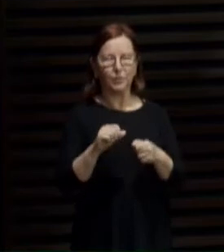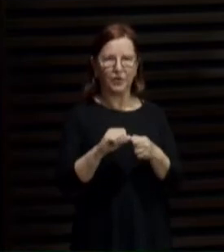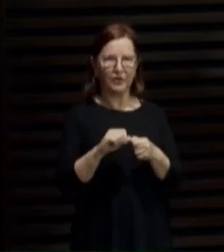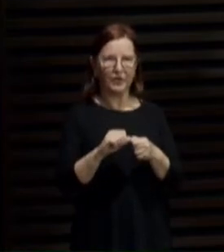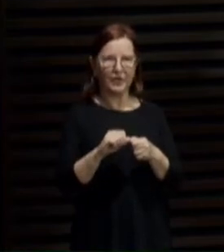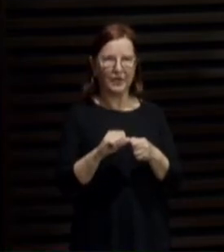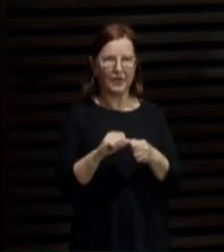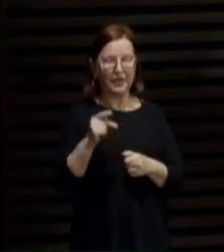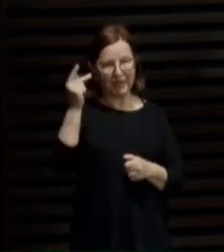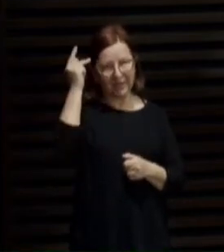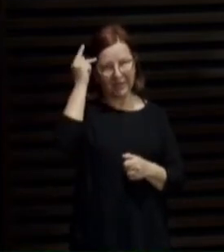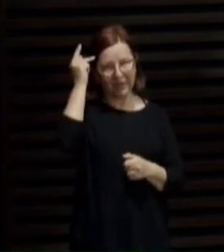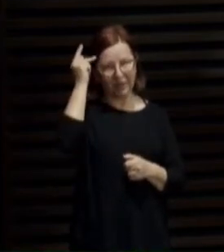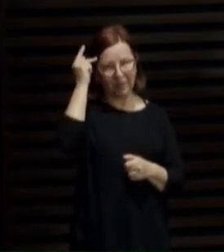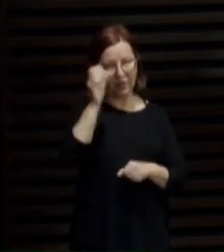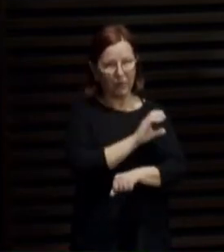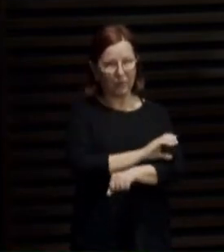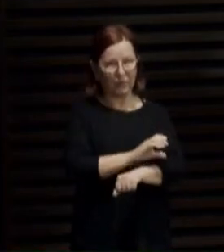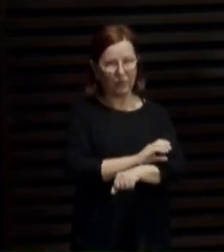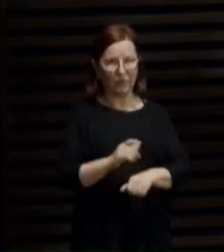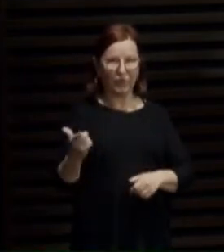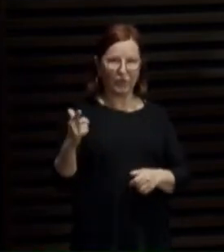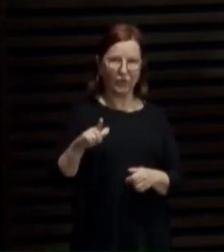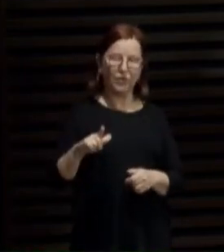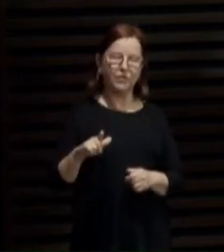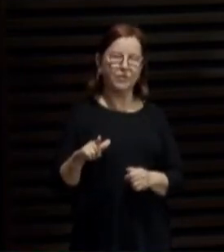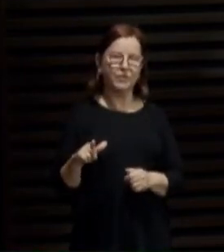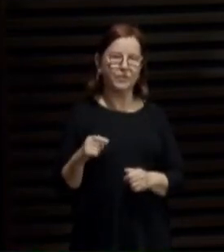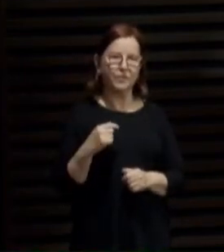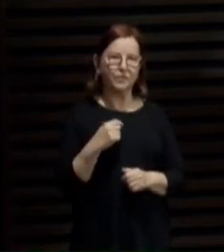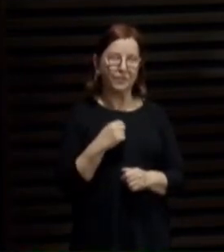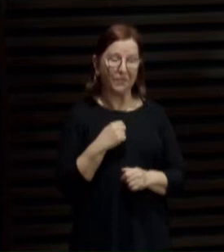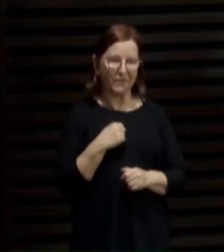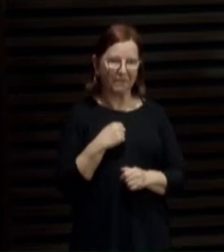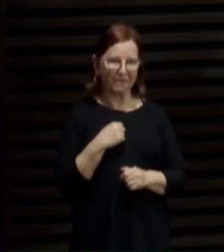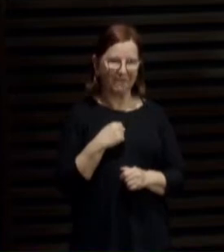uma segunda etapa e me tornei até certo ponto um